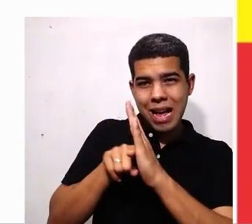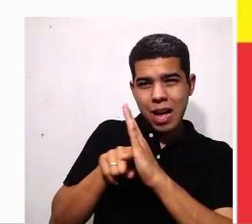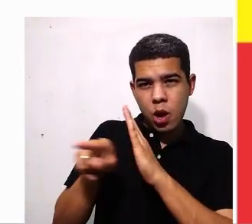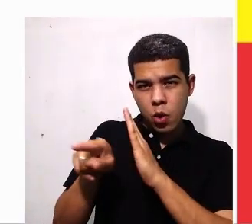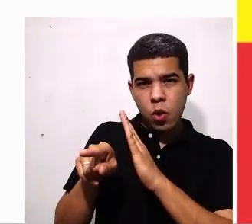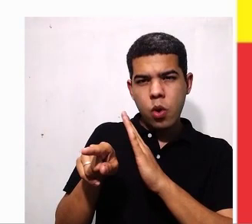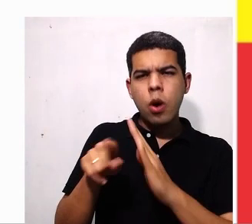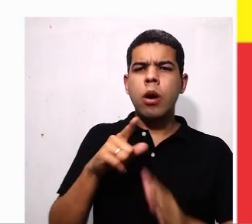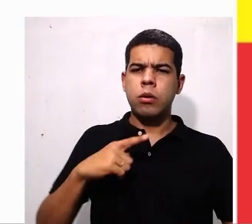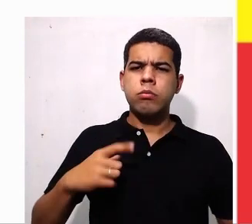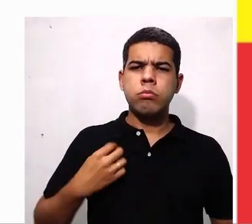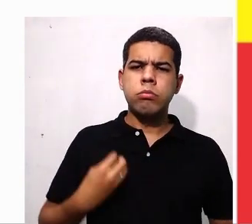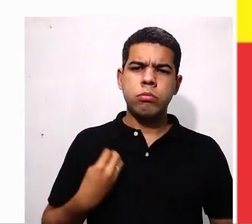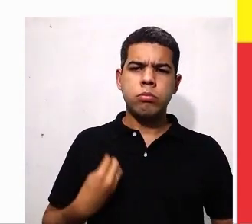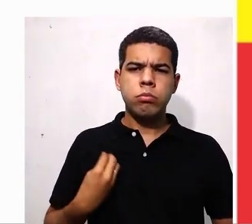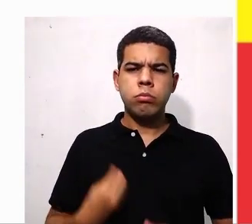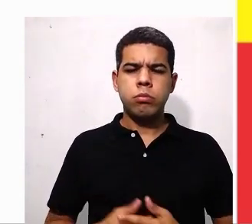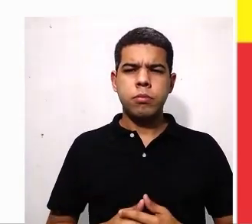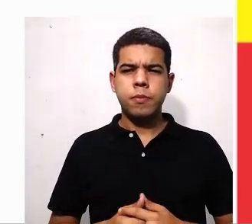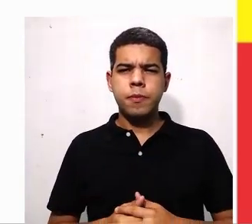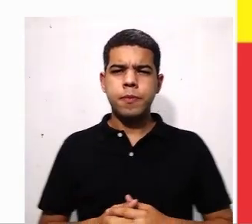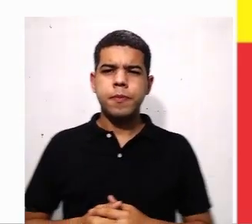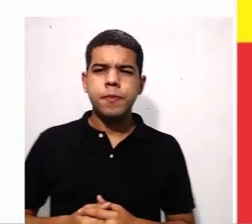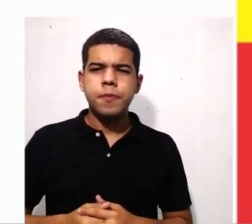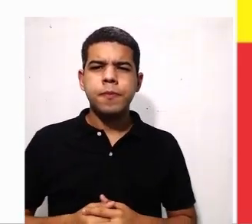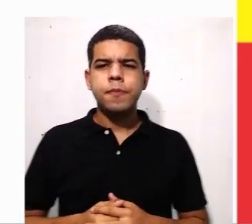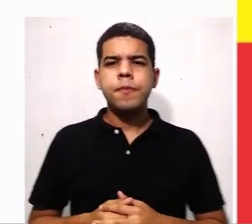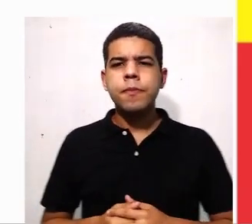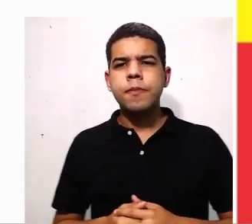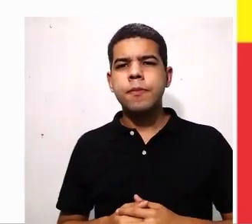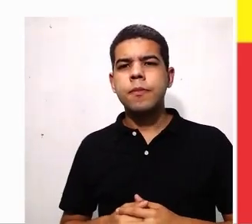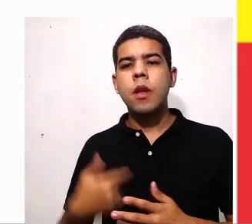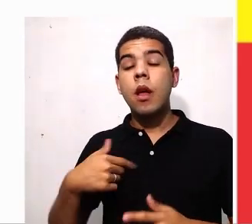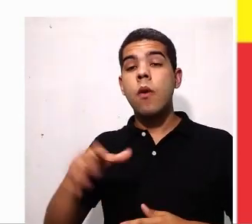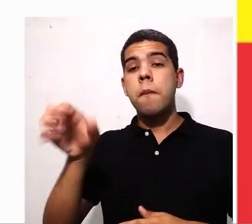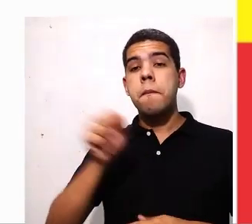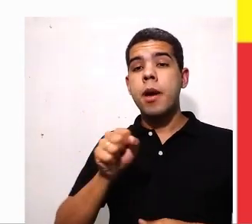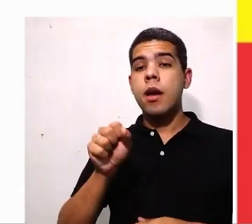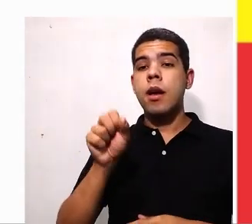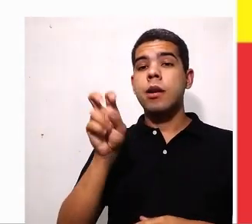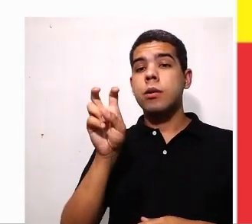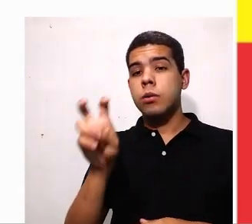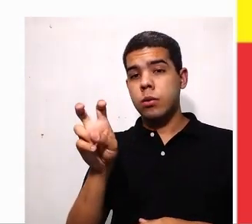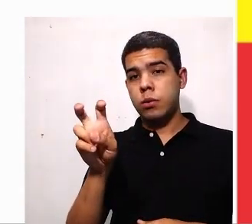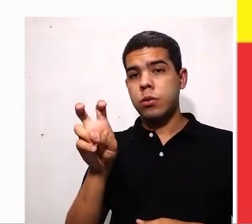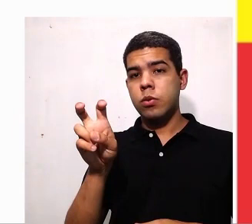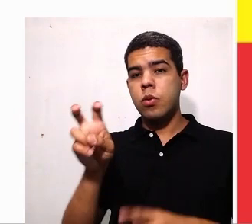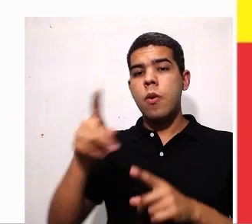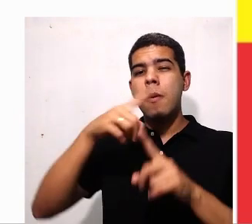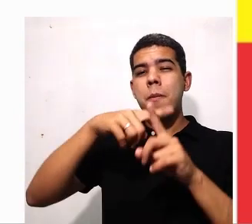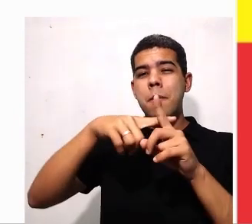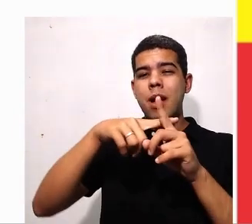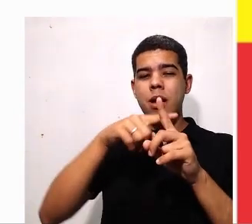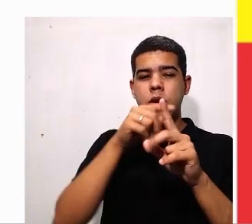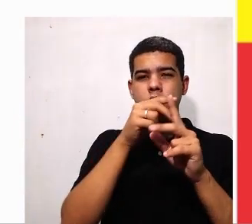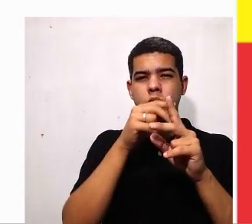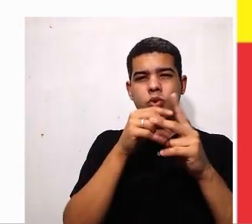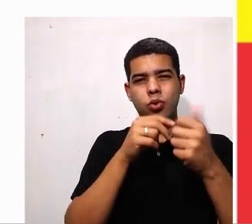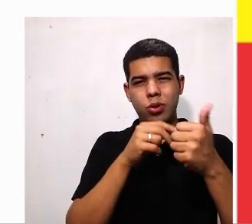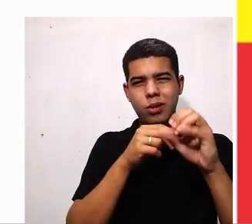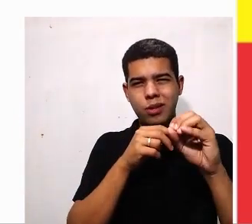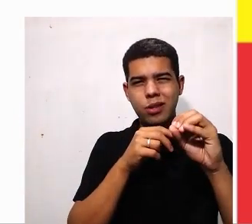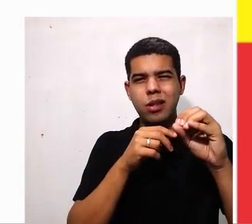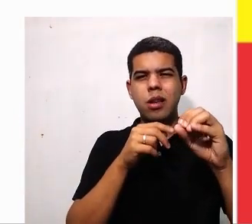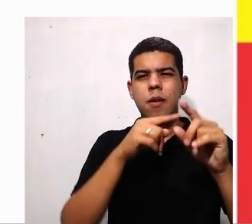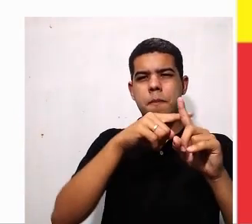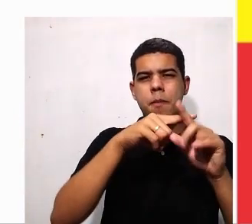dois. 10 mais 9, que vai dar 5 menor que 19. Beleza. Agora eu vou pegar o lado 10 e vou somar os